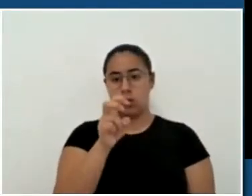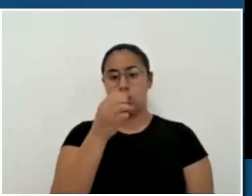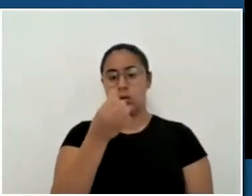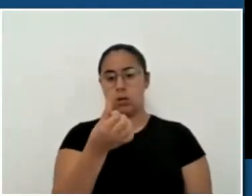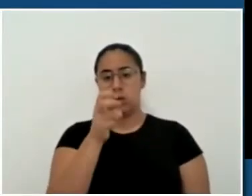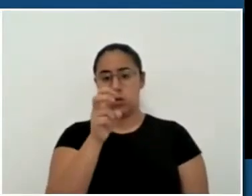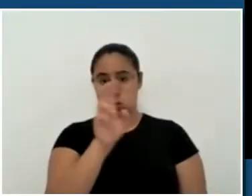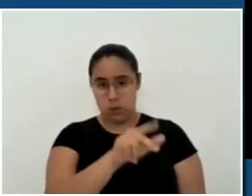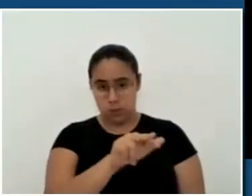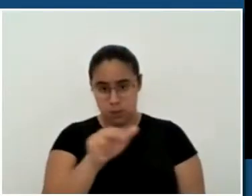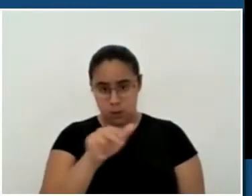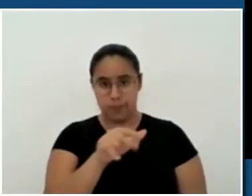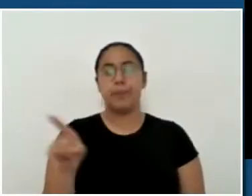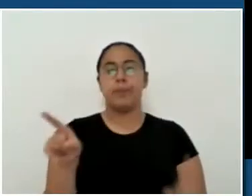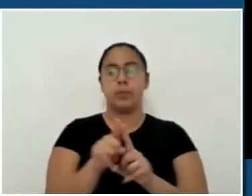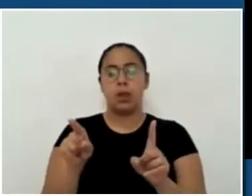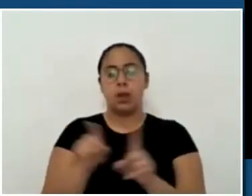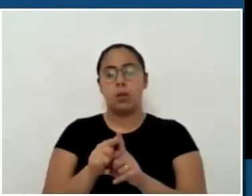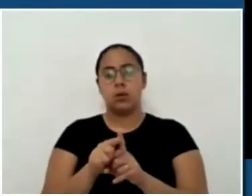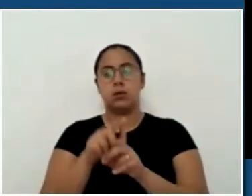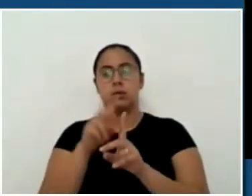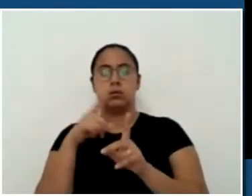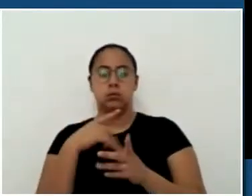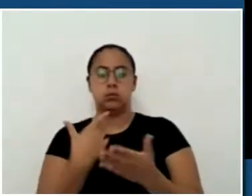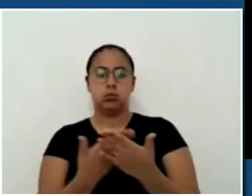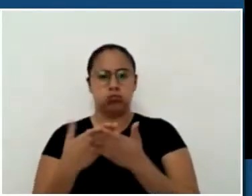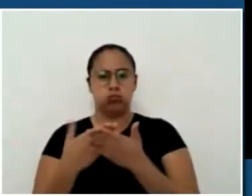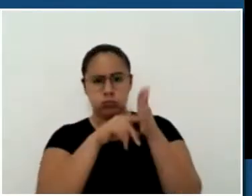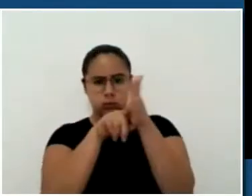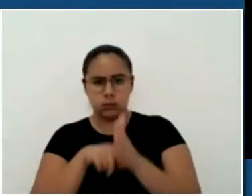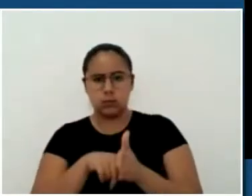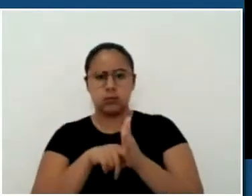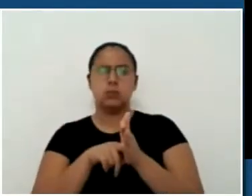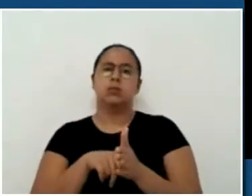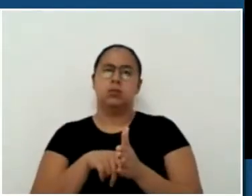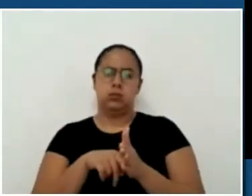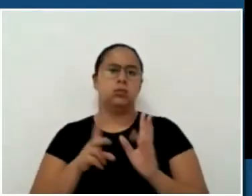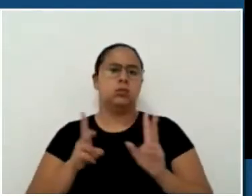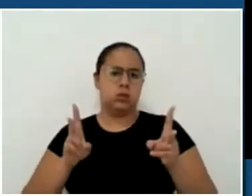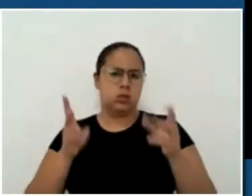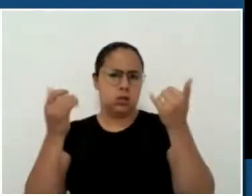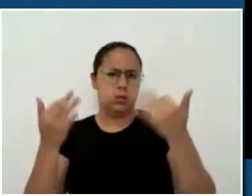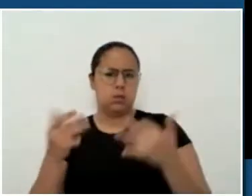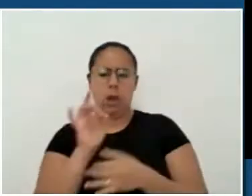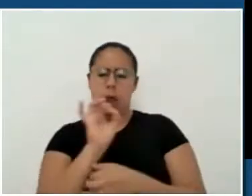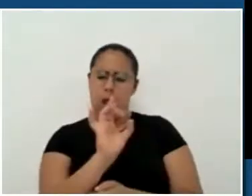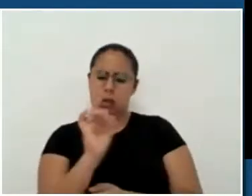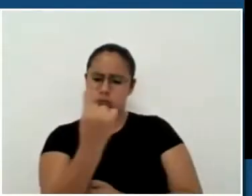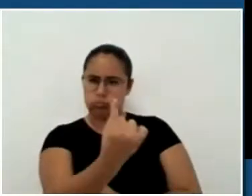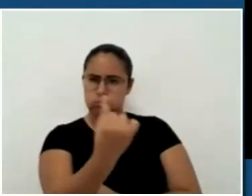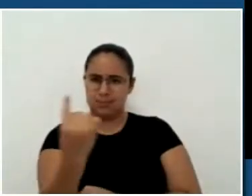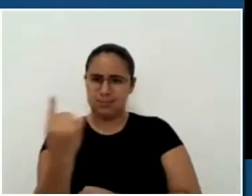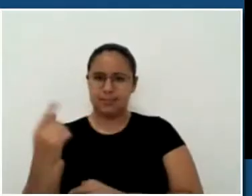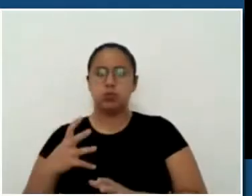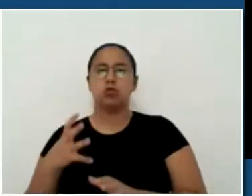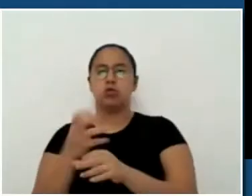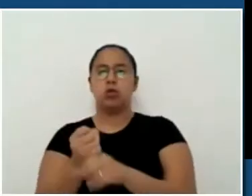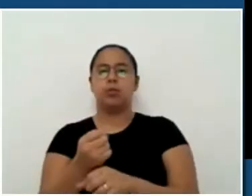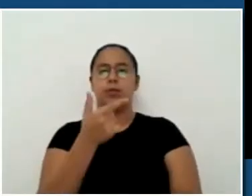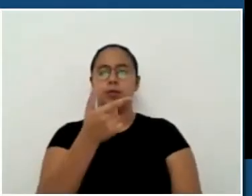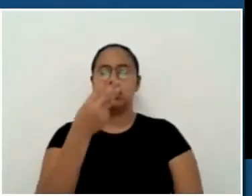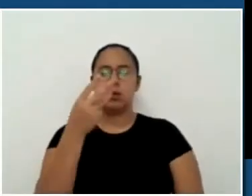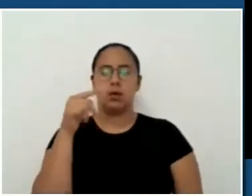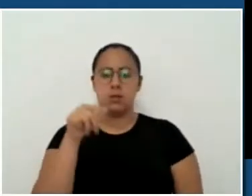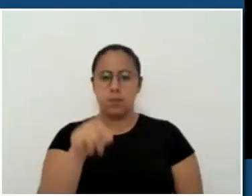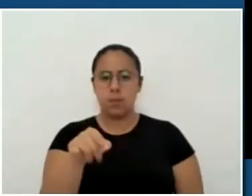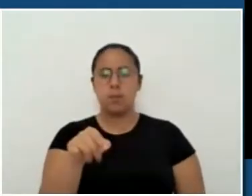estudo com sempre não fazendo coisa individual, 23 mil controles,